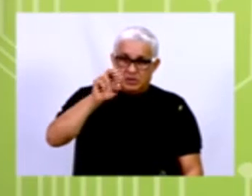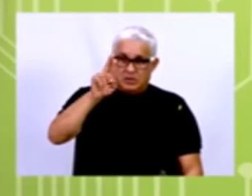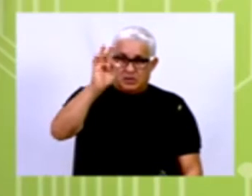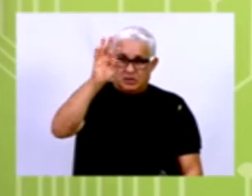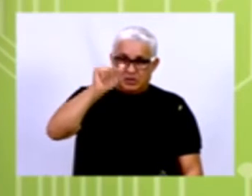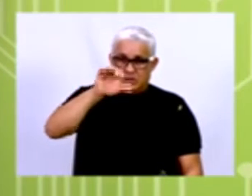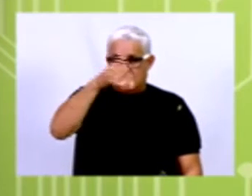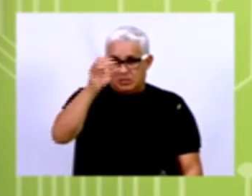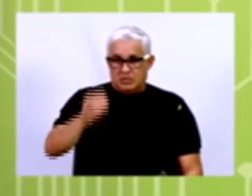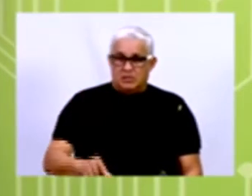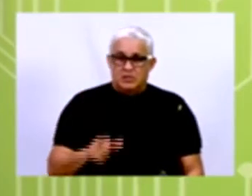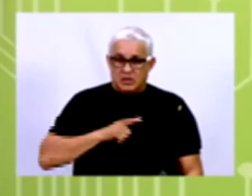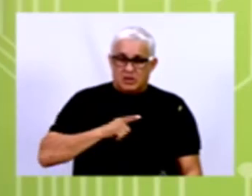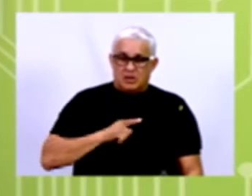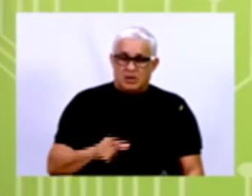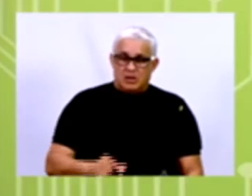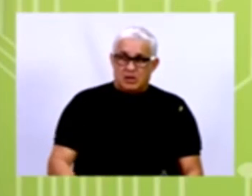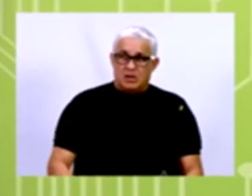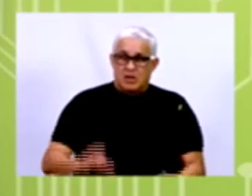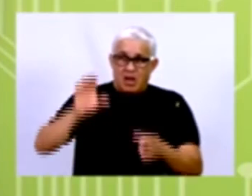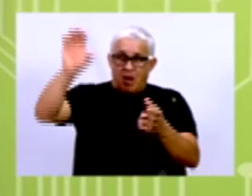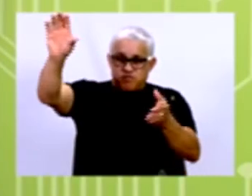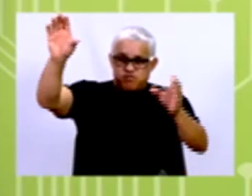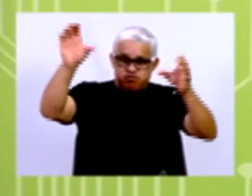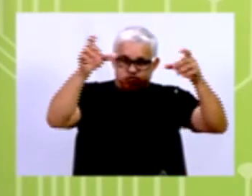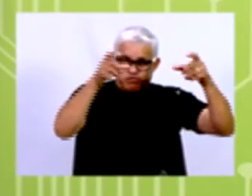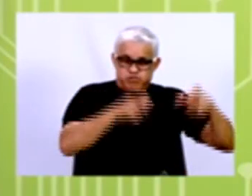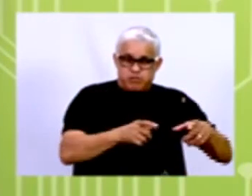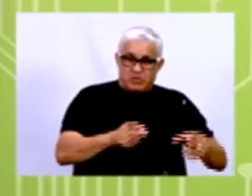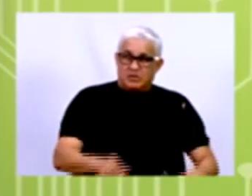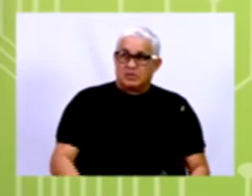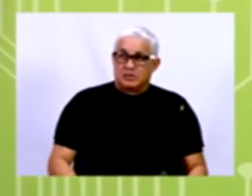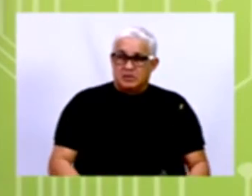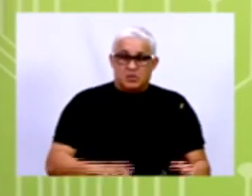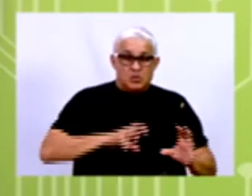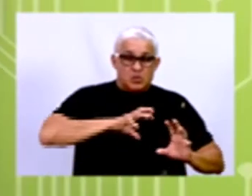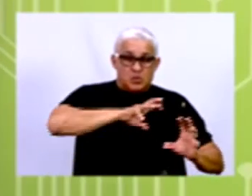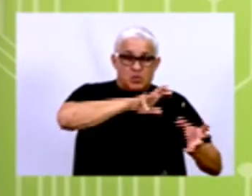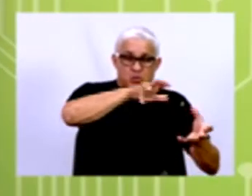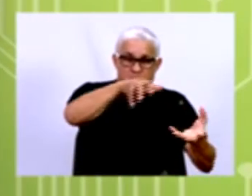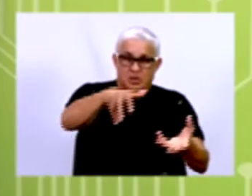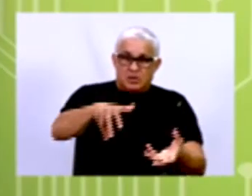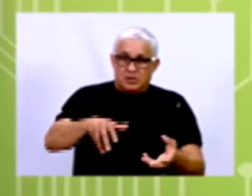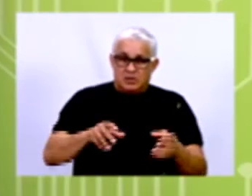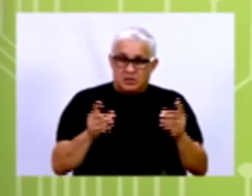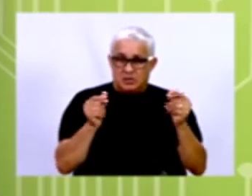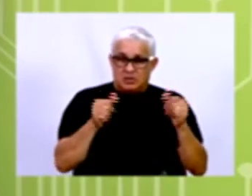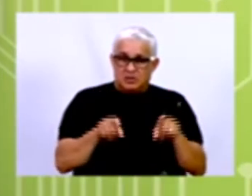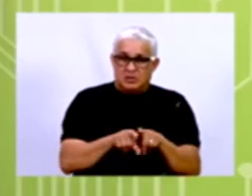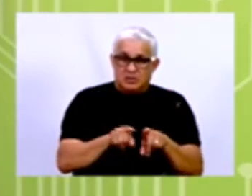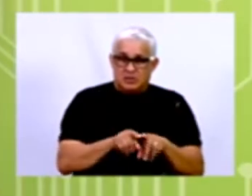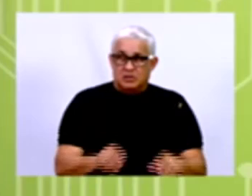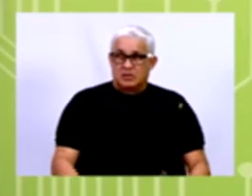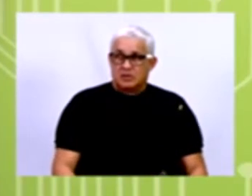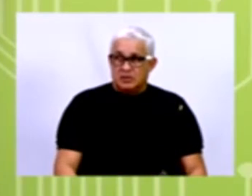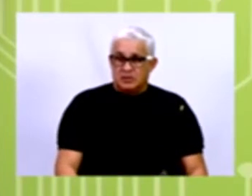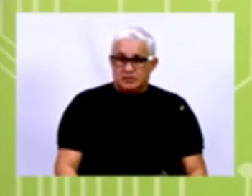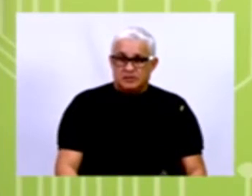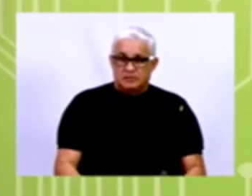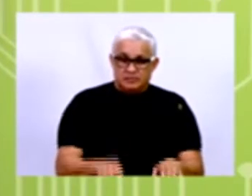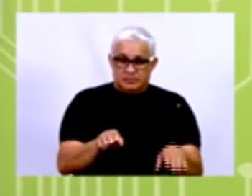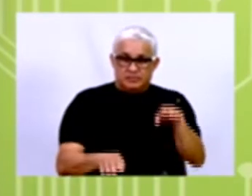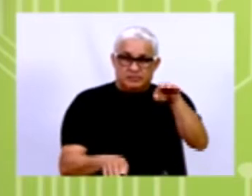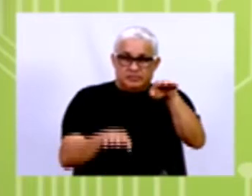de importações da economia para o resto do mundo, a compensação